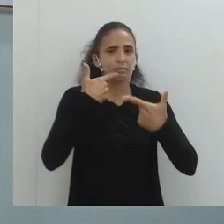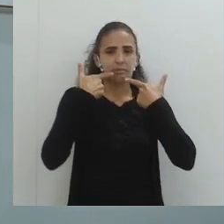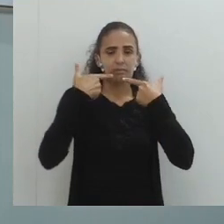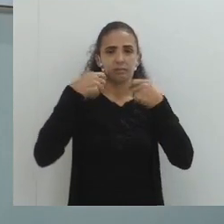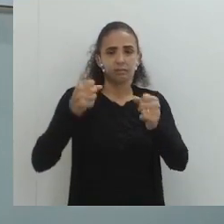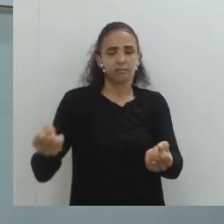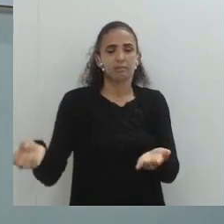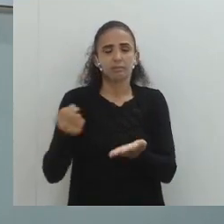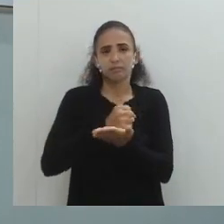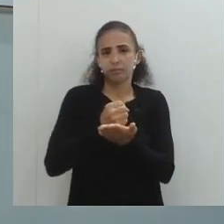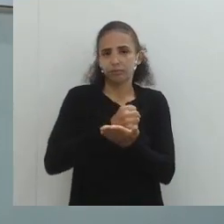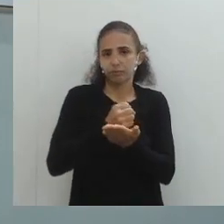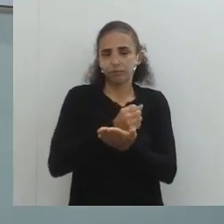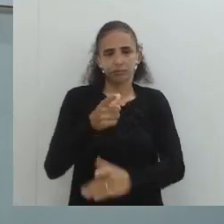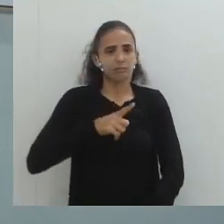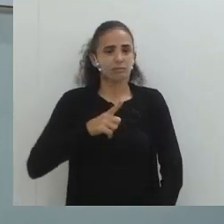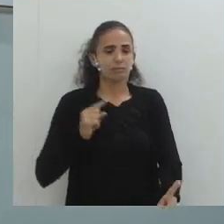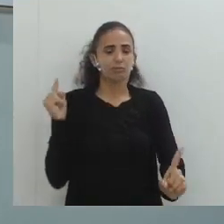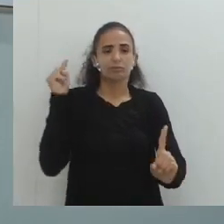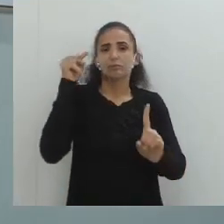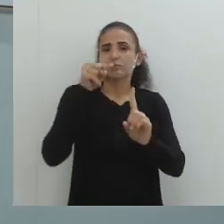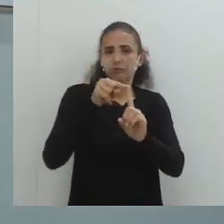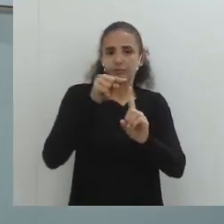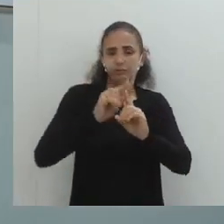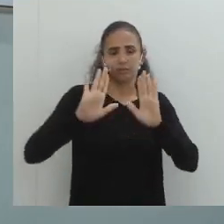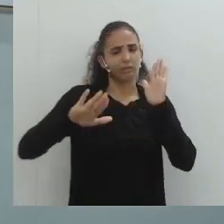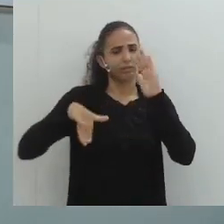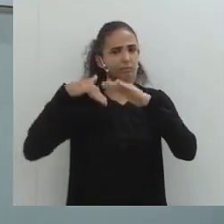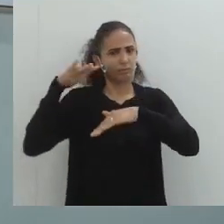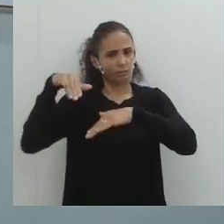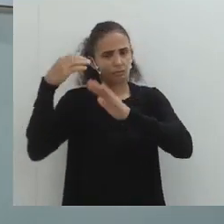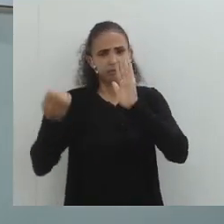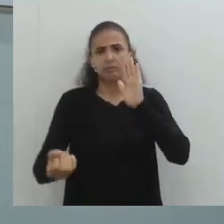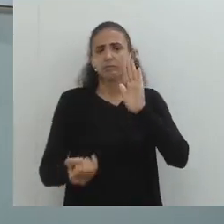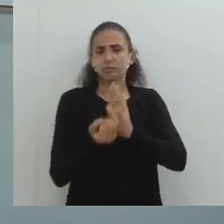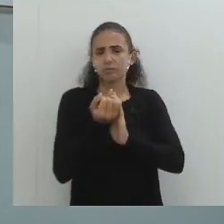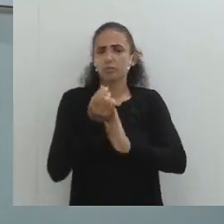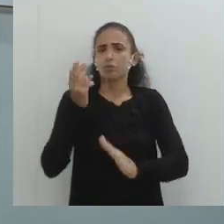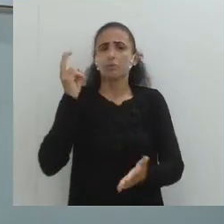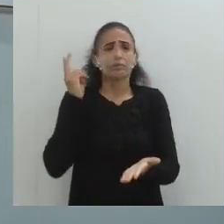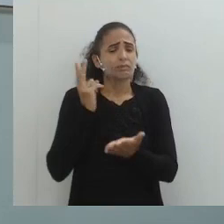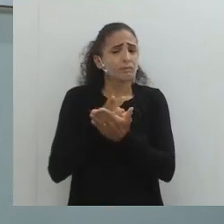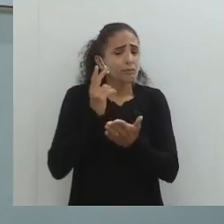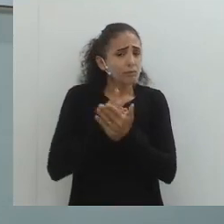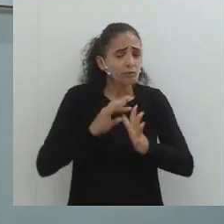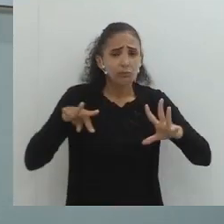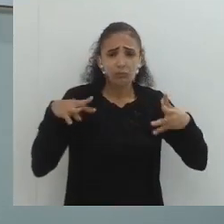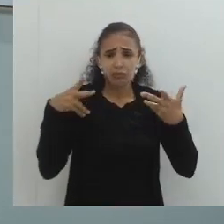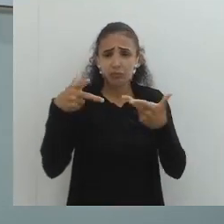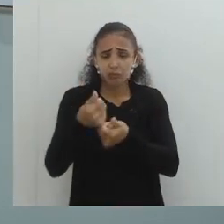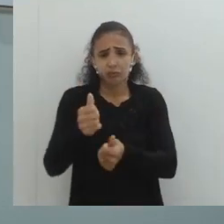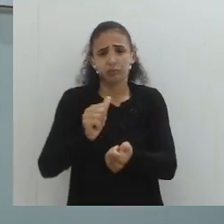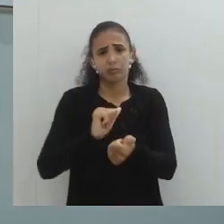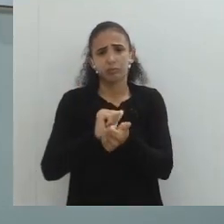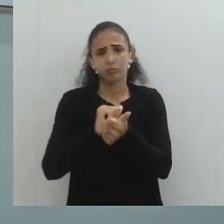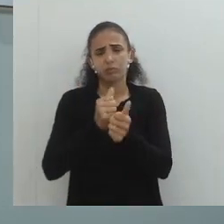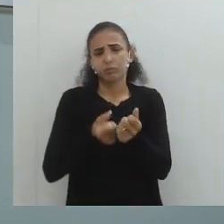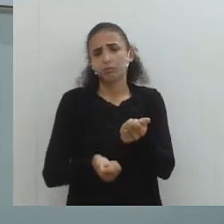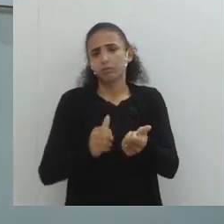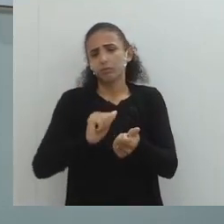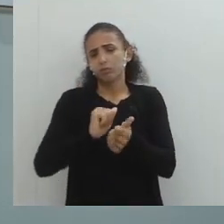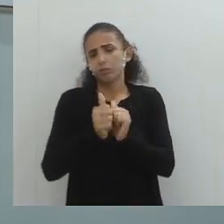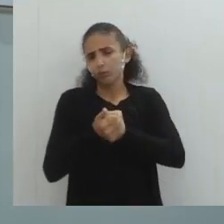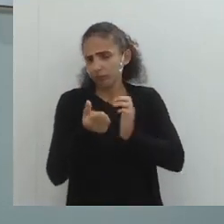que o jogo quer atingir. É um processo criativo, todo jogo é um processo criativo, onde eu